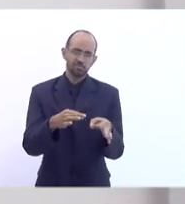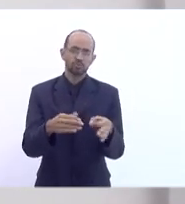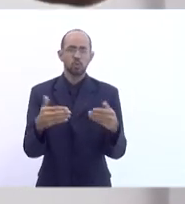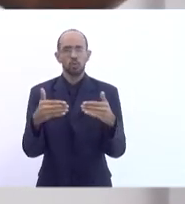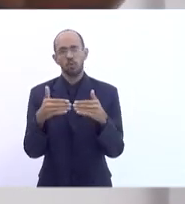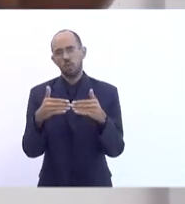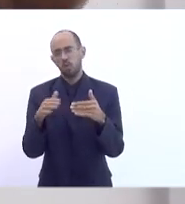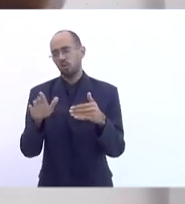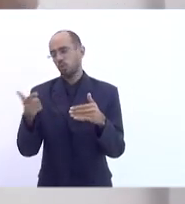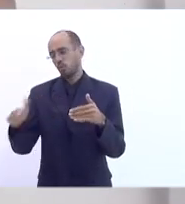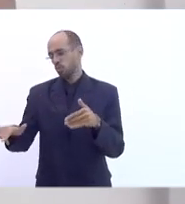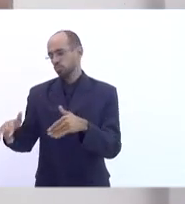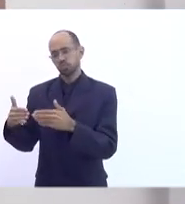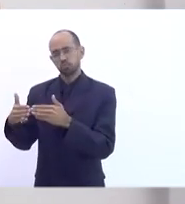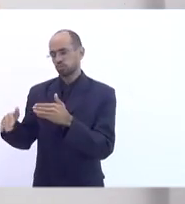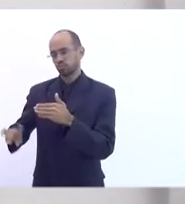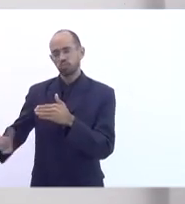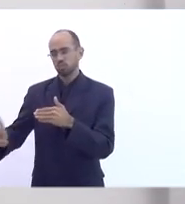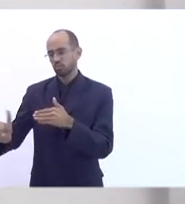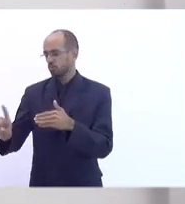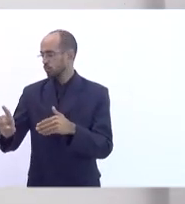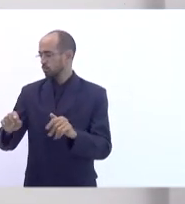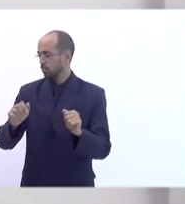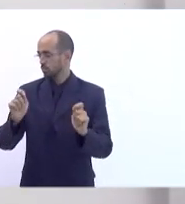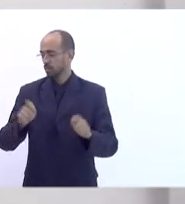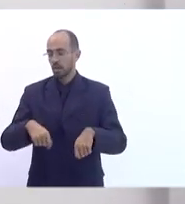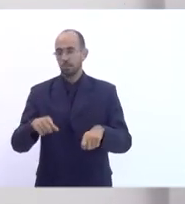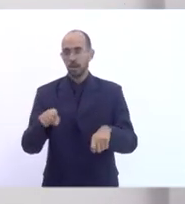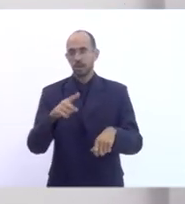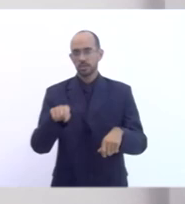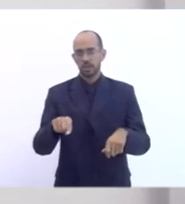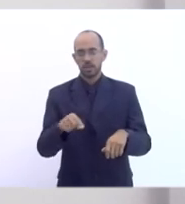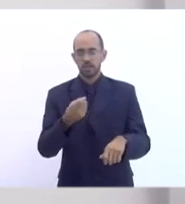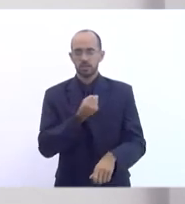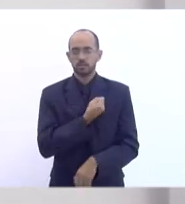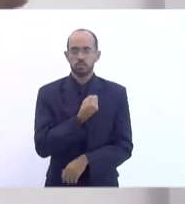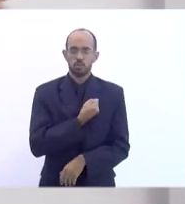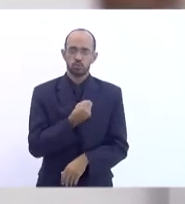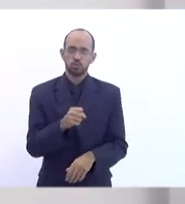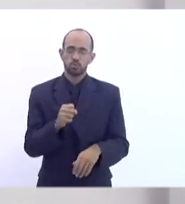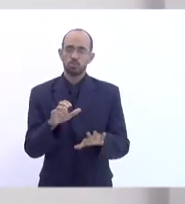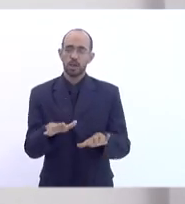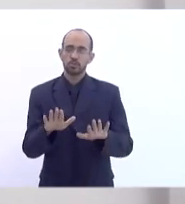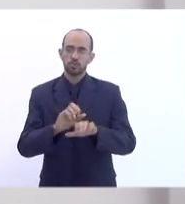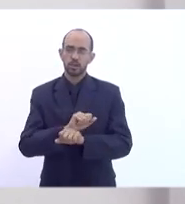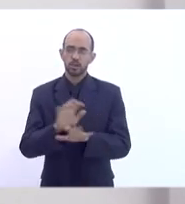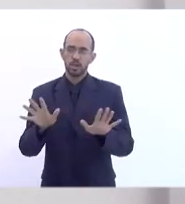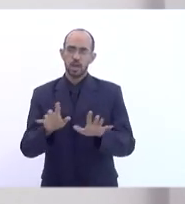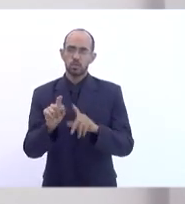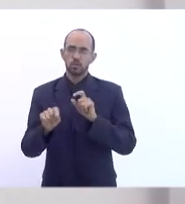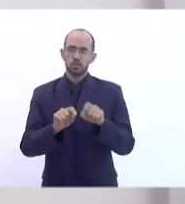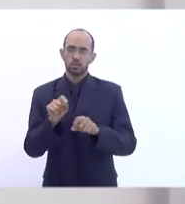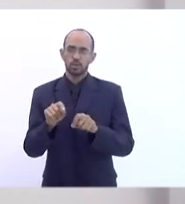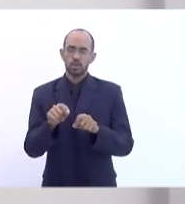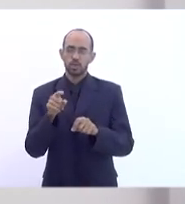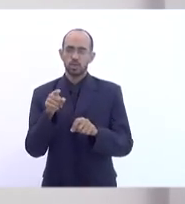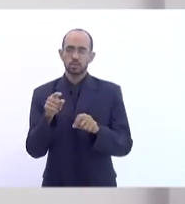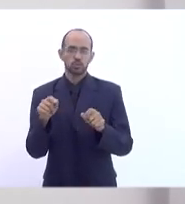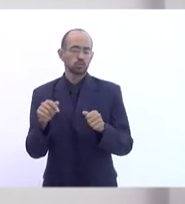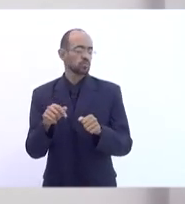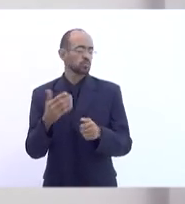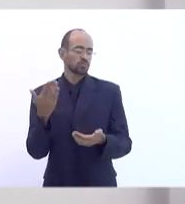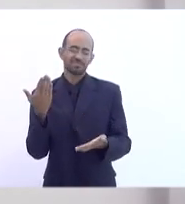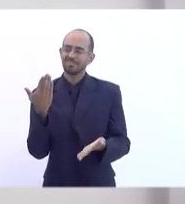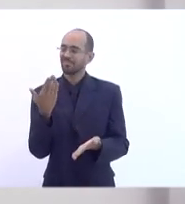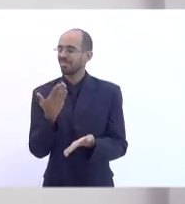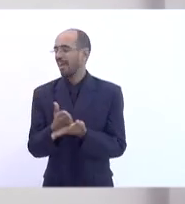e outros que não entendem que possa ou não anular e seus pontos só deixando claro que isso nada